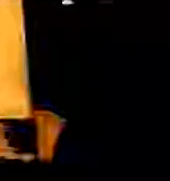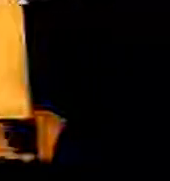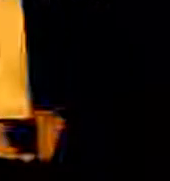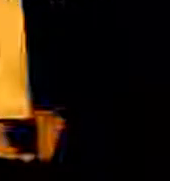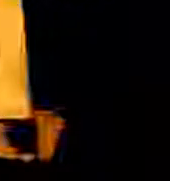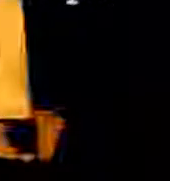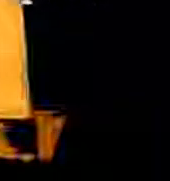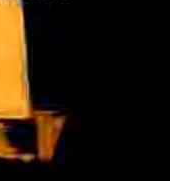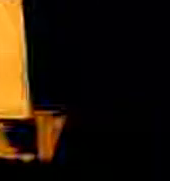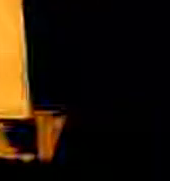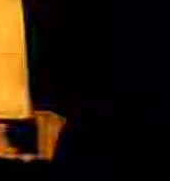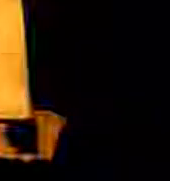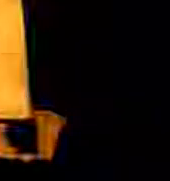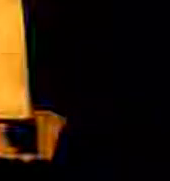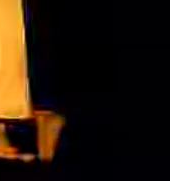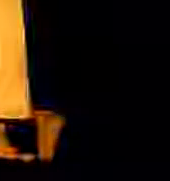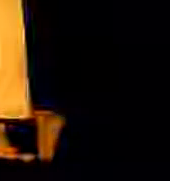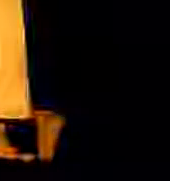Música